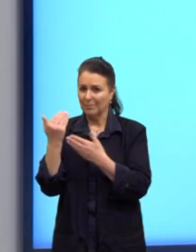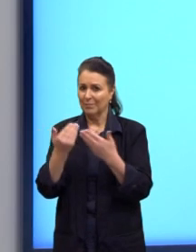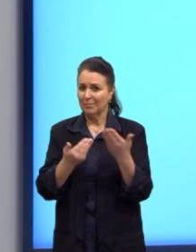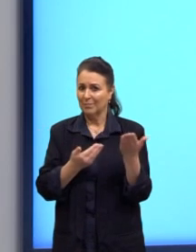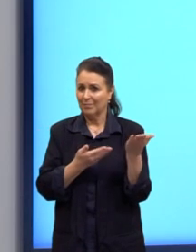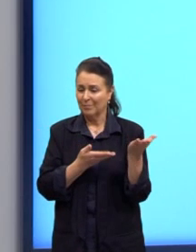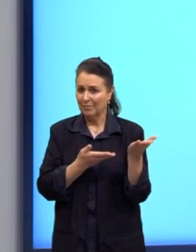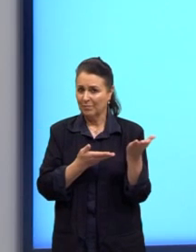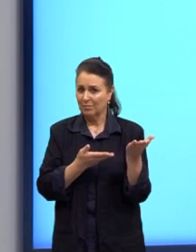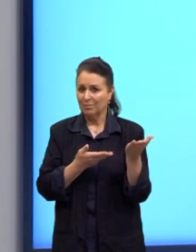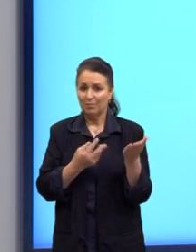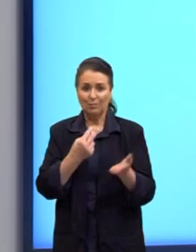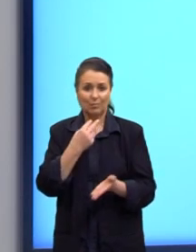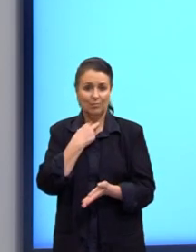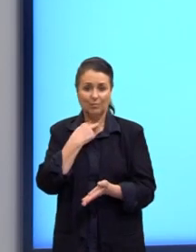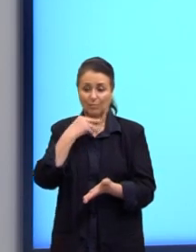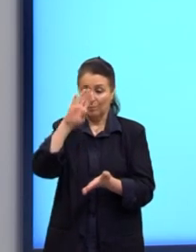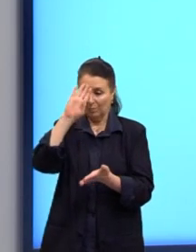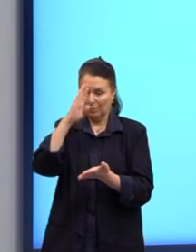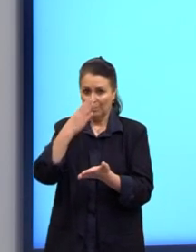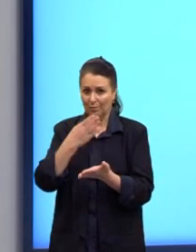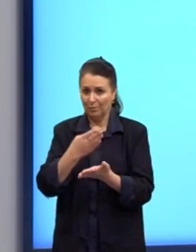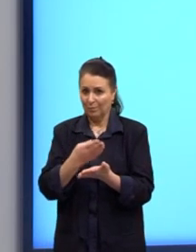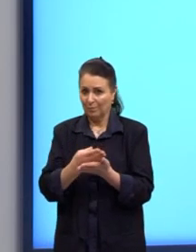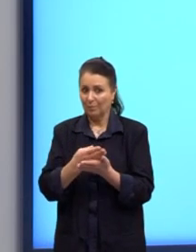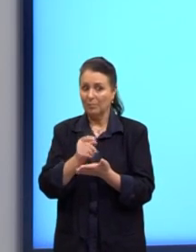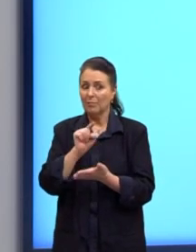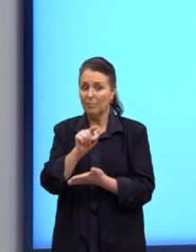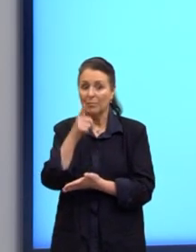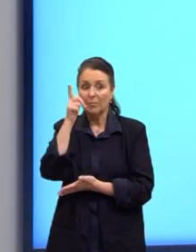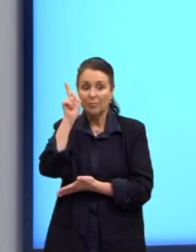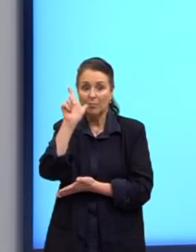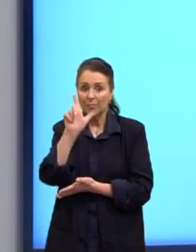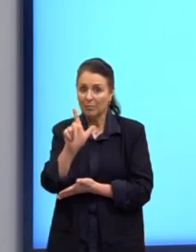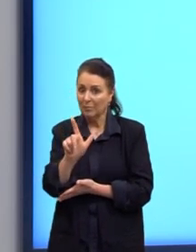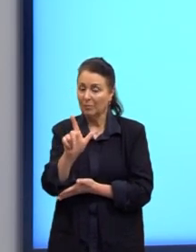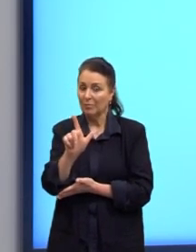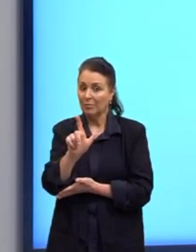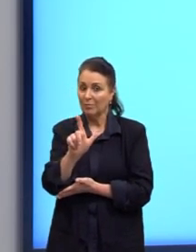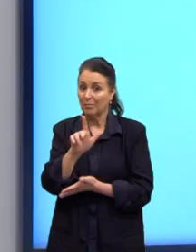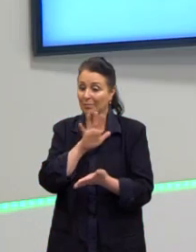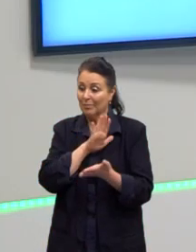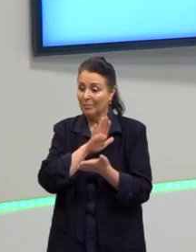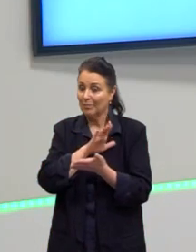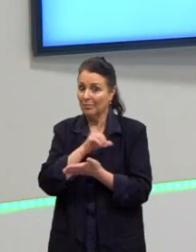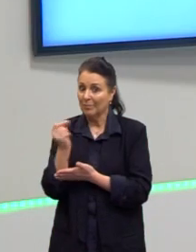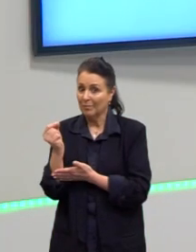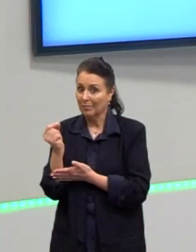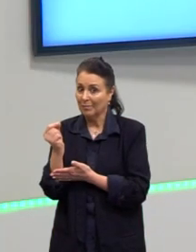eu não posso acreditar que ele se safou disso tá